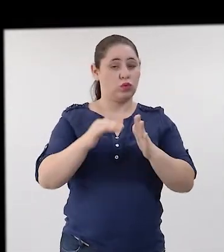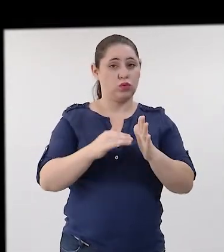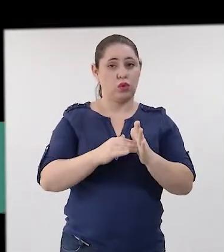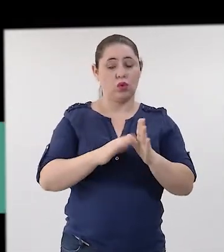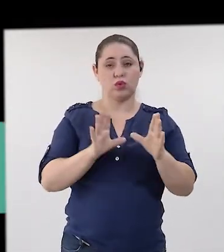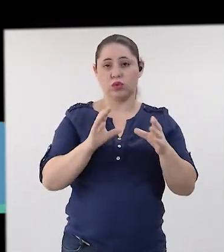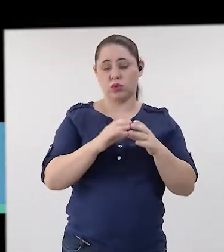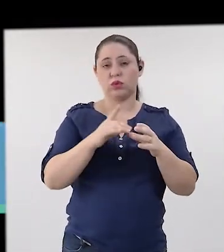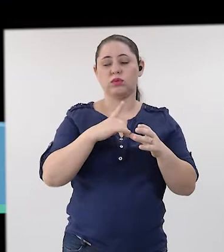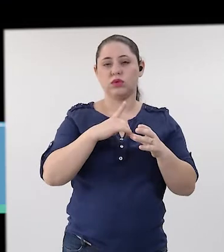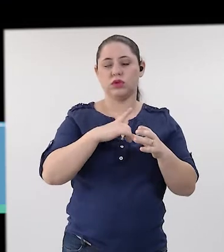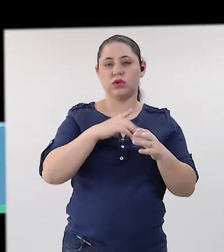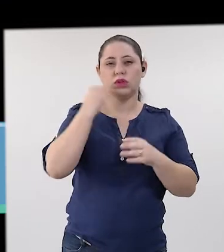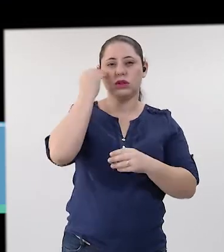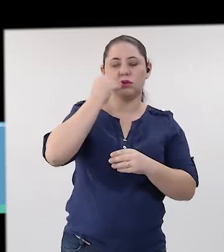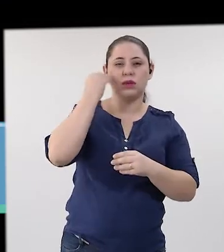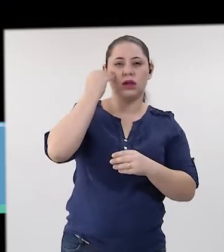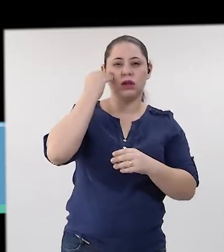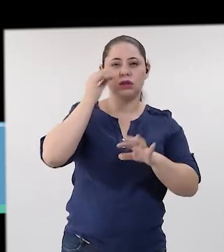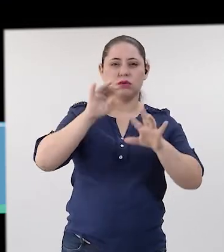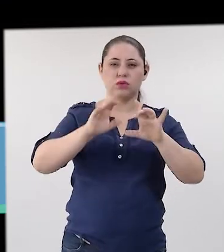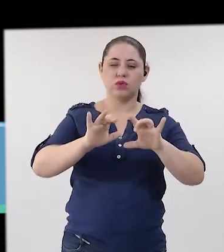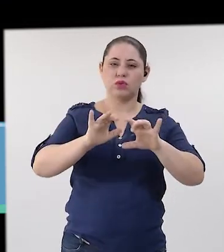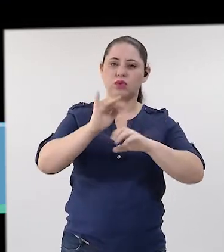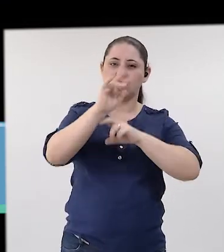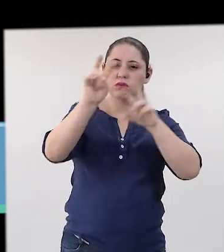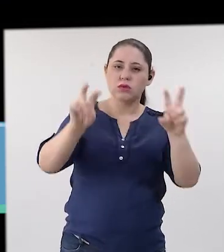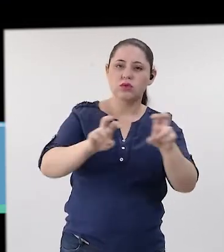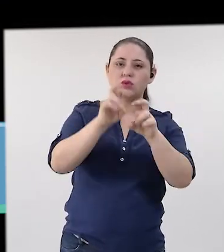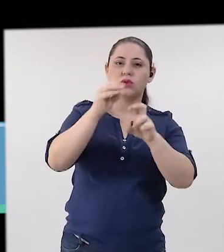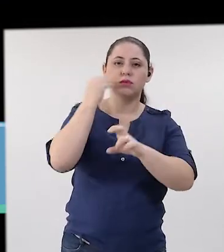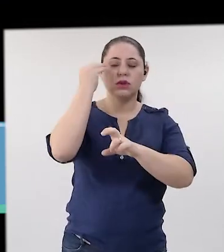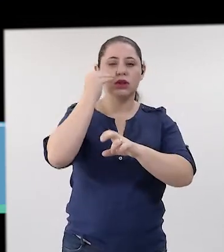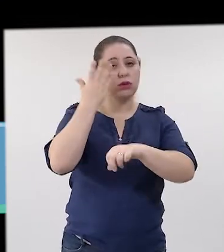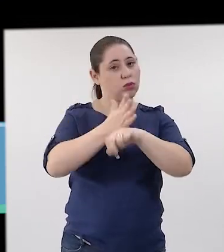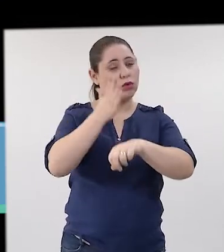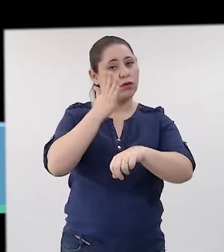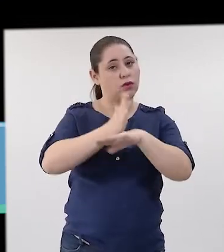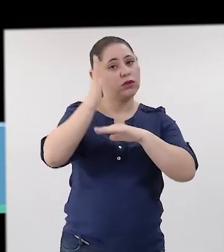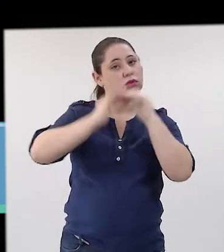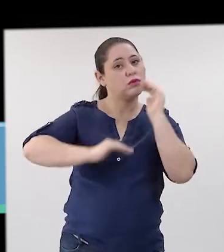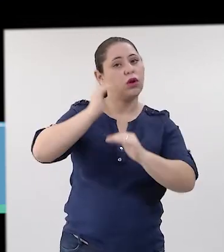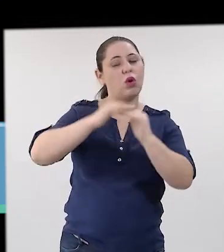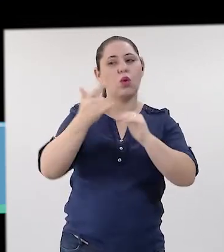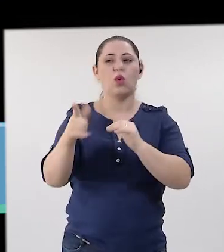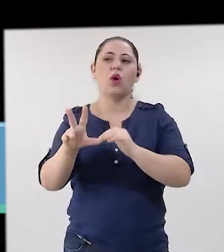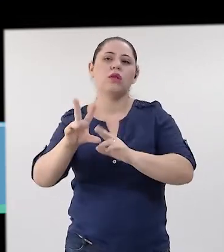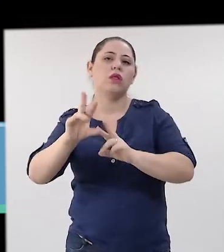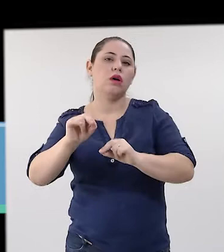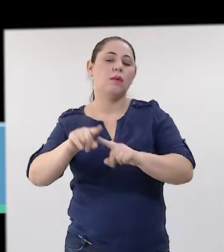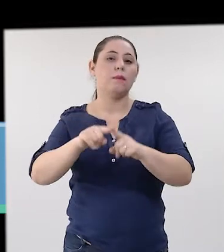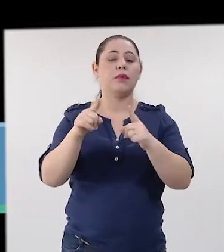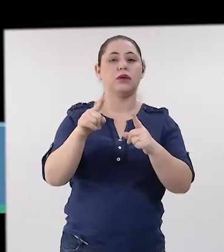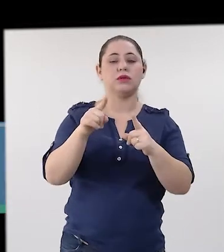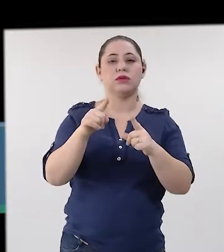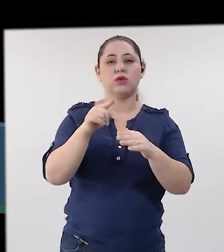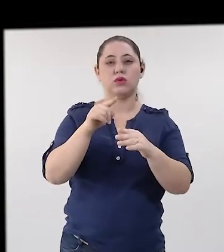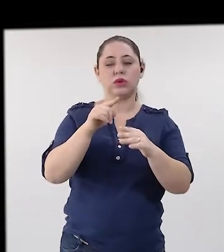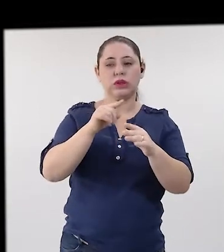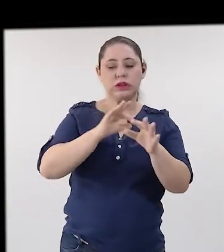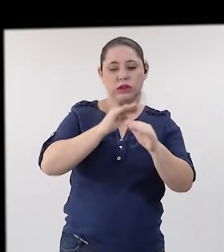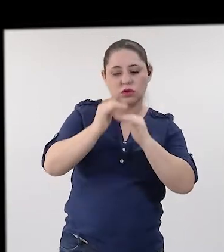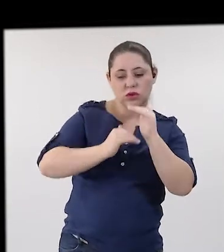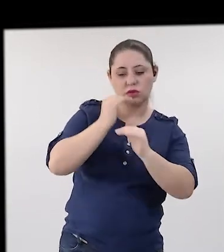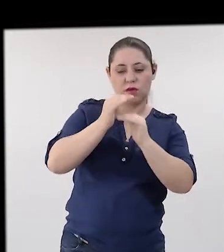Todos da equipe tinham alguma experiência com programação, alguns com experiências profissionais e outros não. Em específico, para